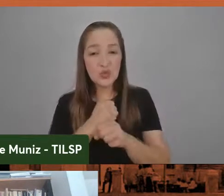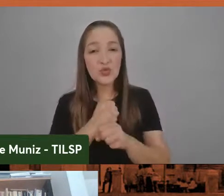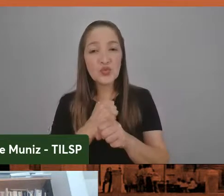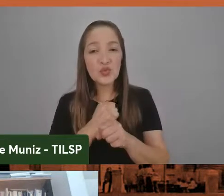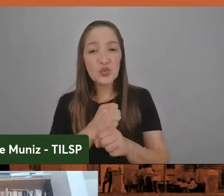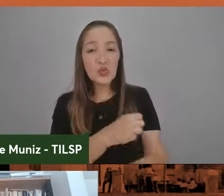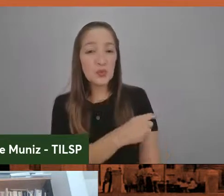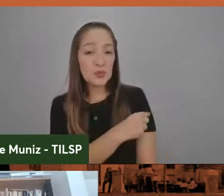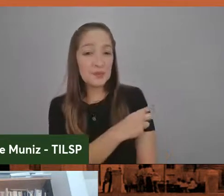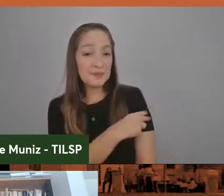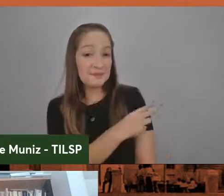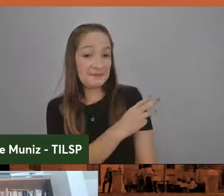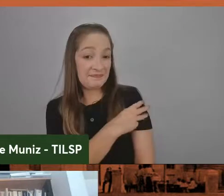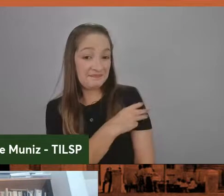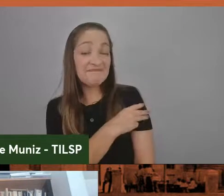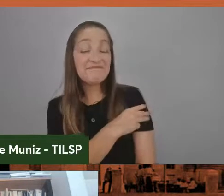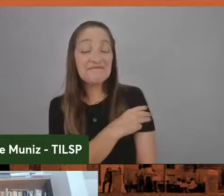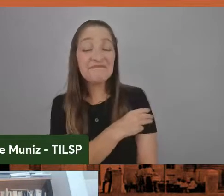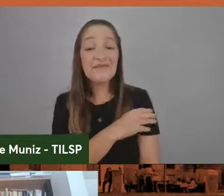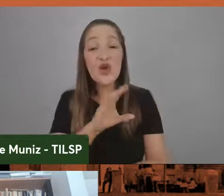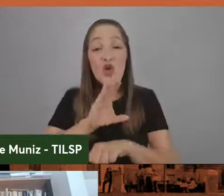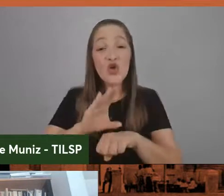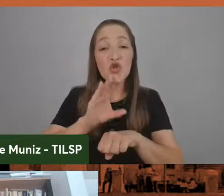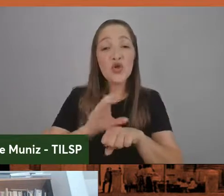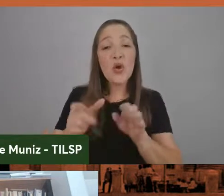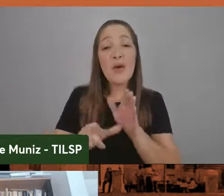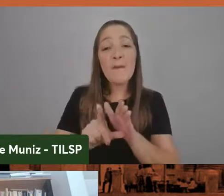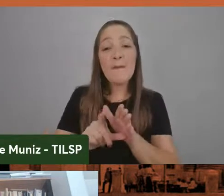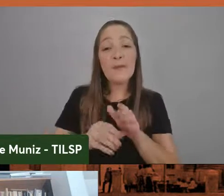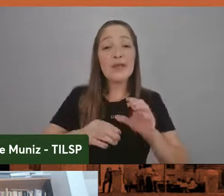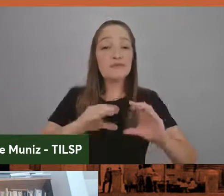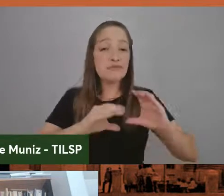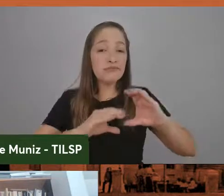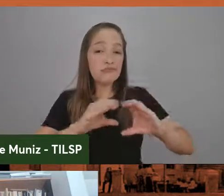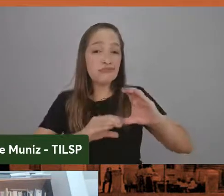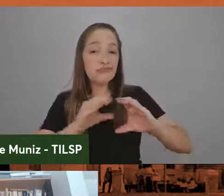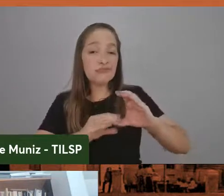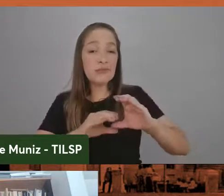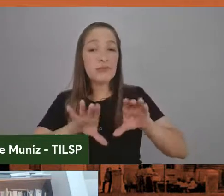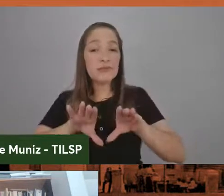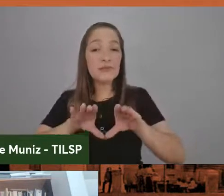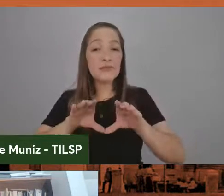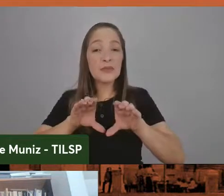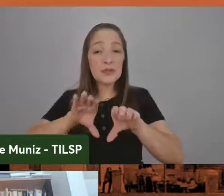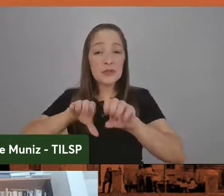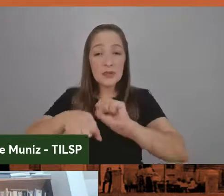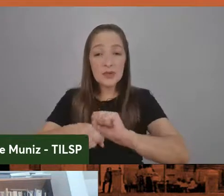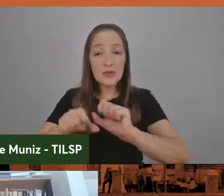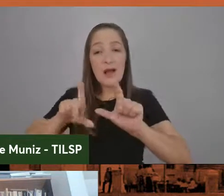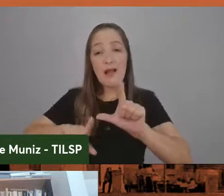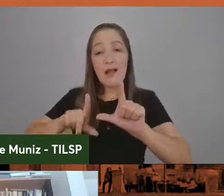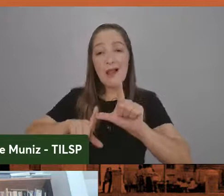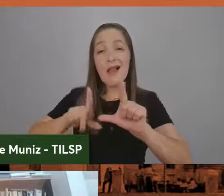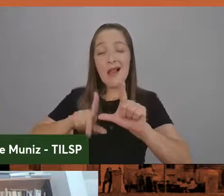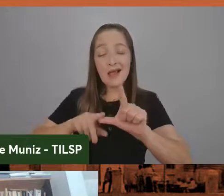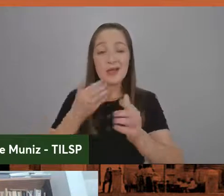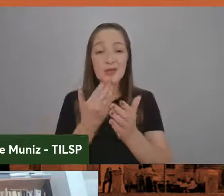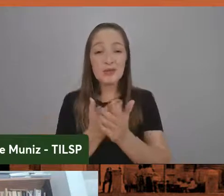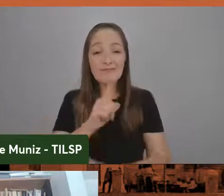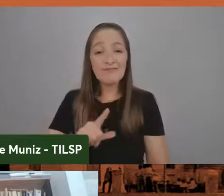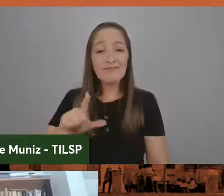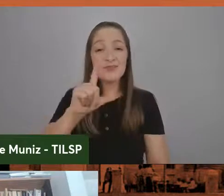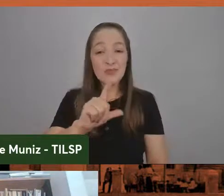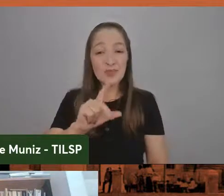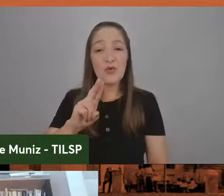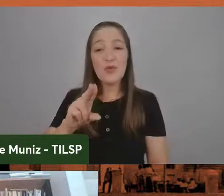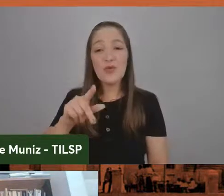pré-vestibulares. Fernando é graduado em letras e tem mestrado em estudos literários pela Universidade Federal de São Carlos, a